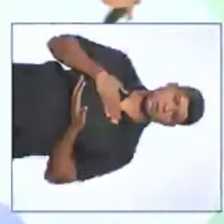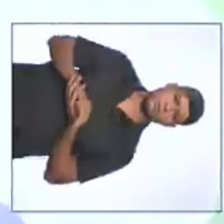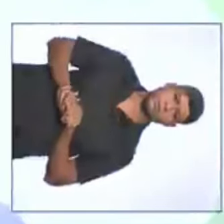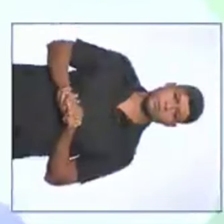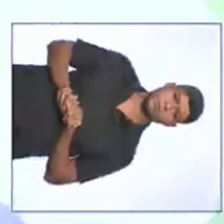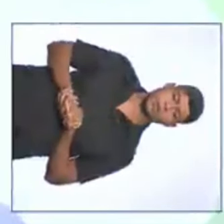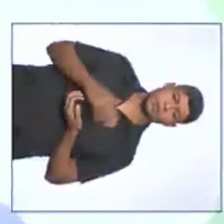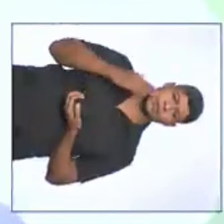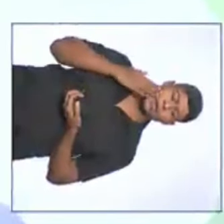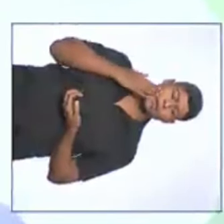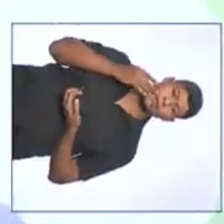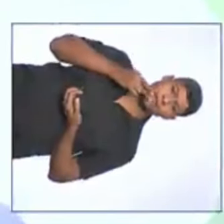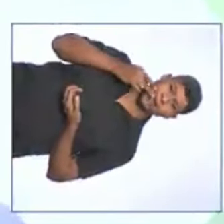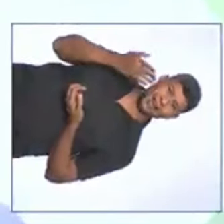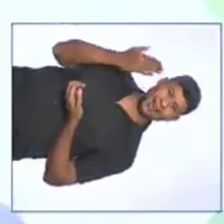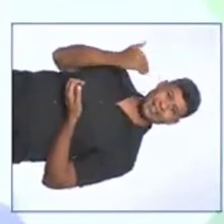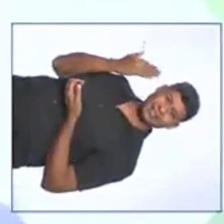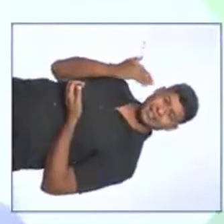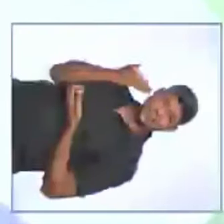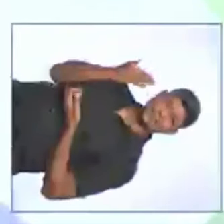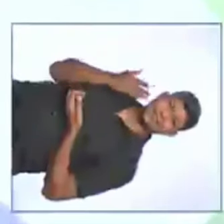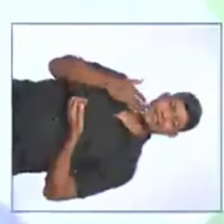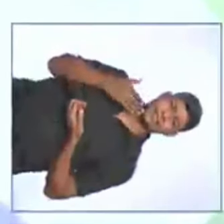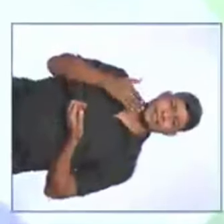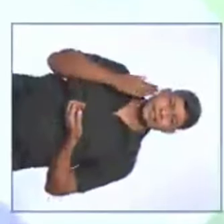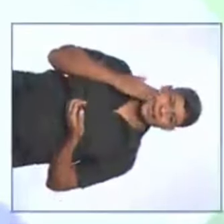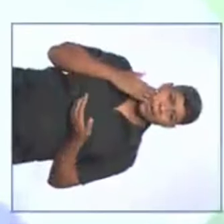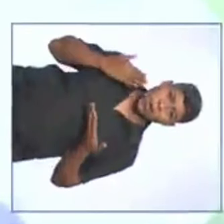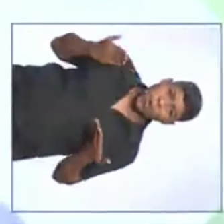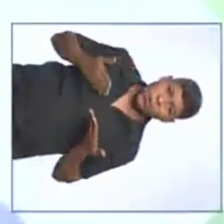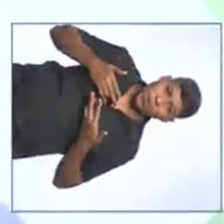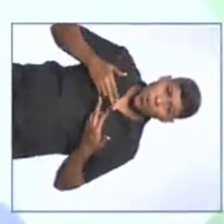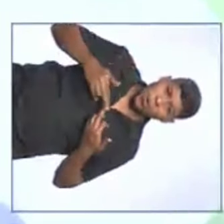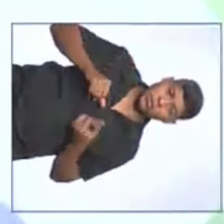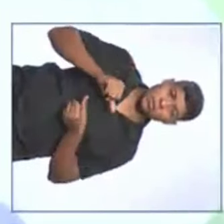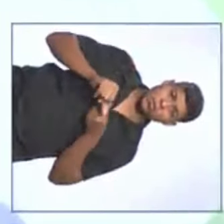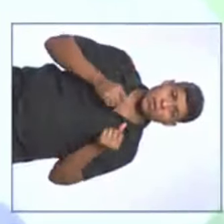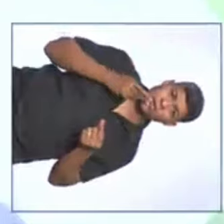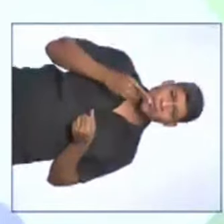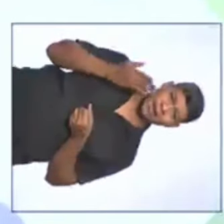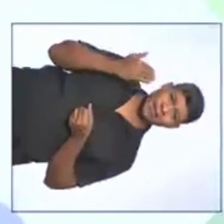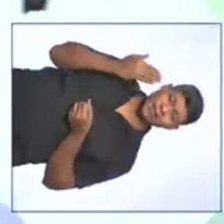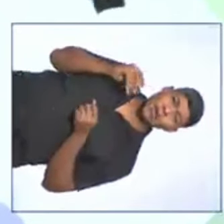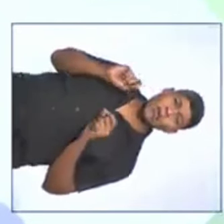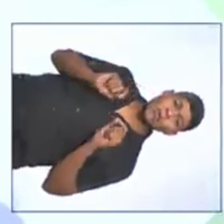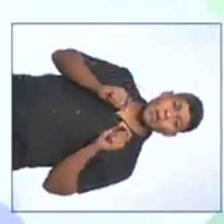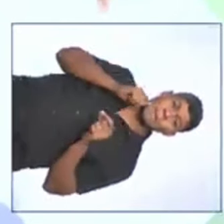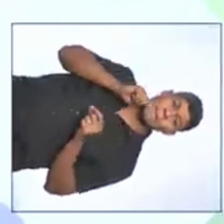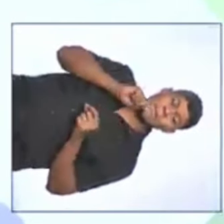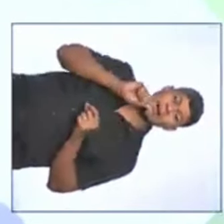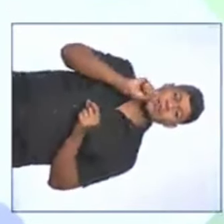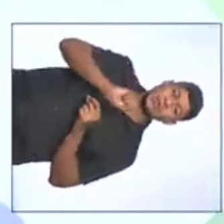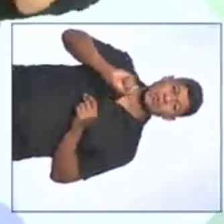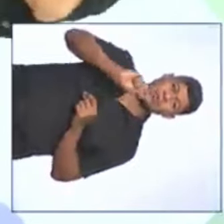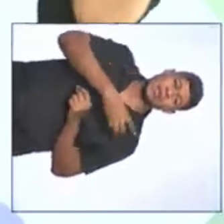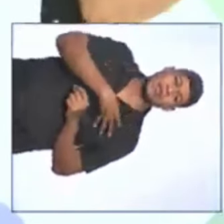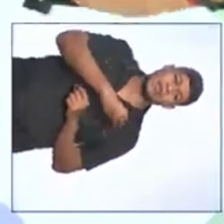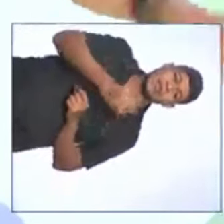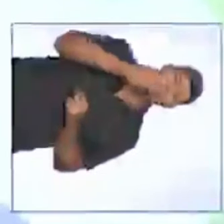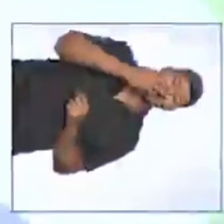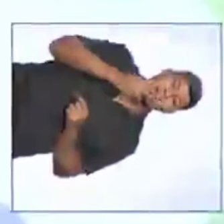Ao contrário do que se fala, não do que se fala, porque hoje muita coisa mudou, mas o que se falava, falavam, ah, porque mãe solteira, o filho vai